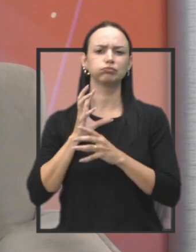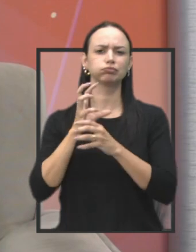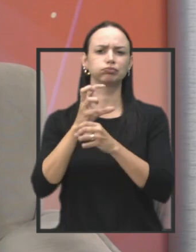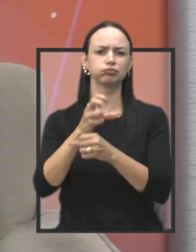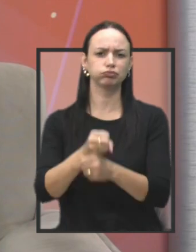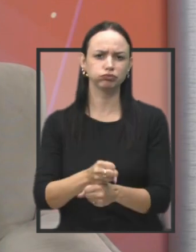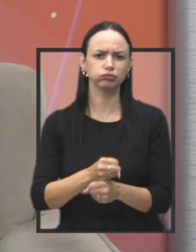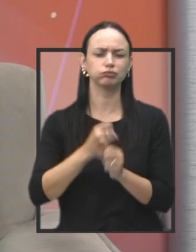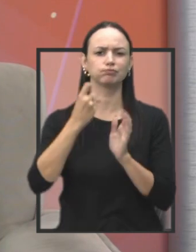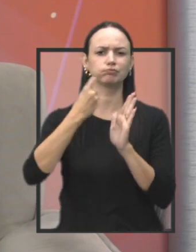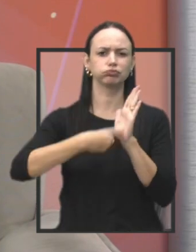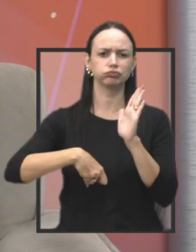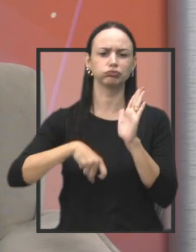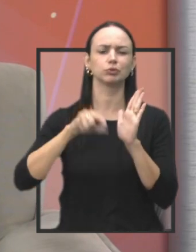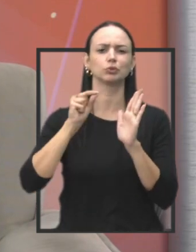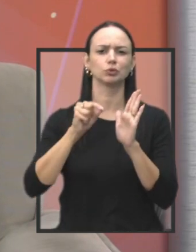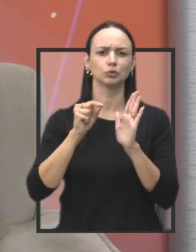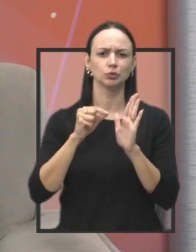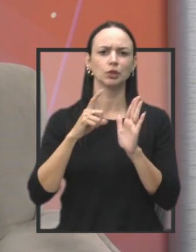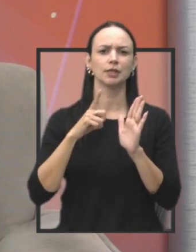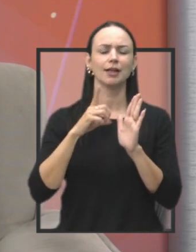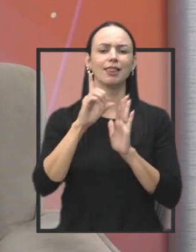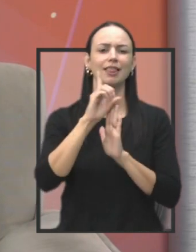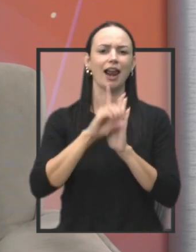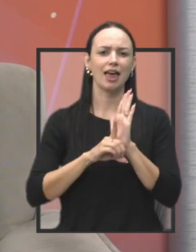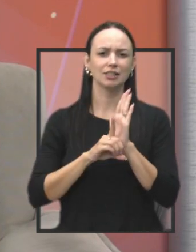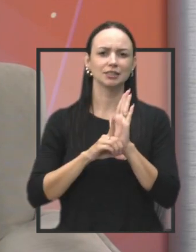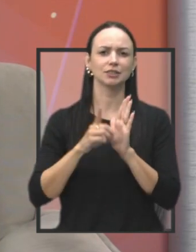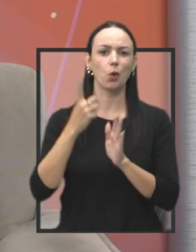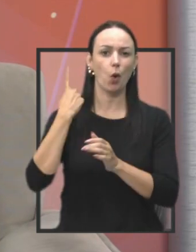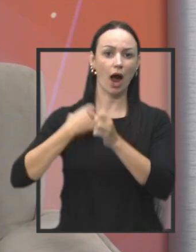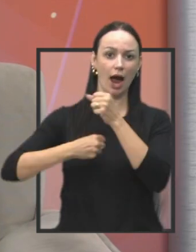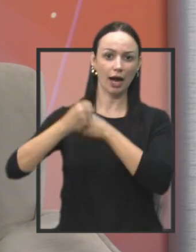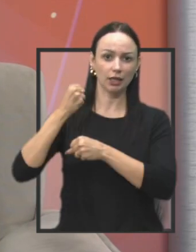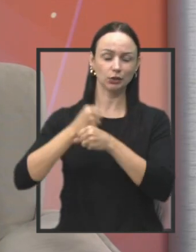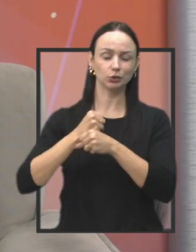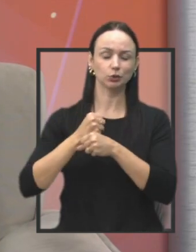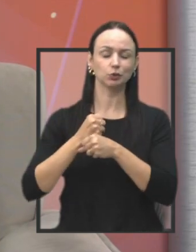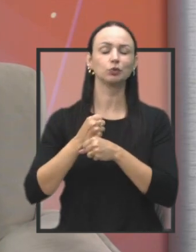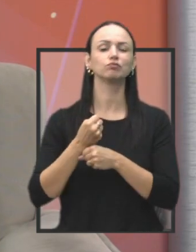rendimentos tributáveis sujeito ao ajuste na declaração no ano passado,